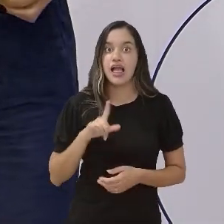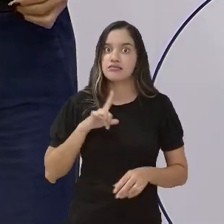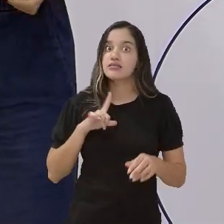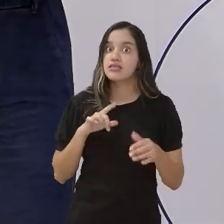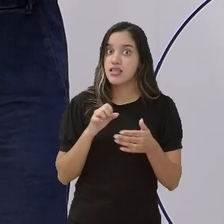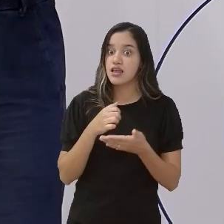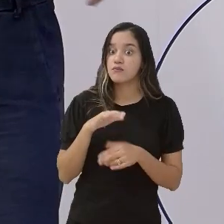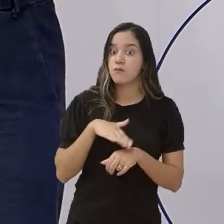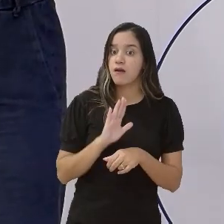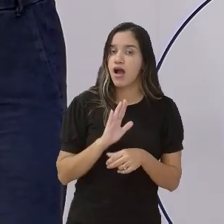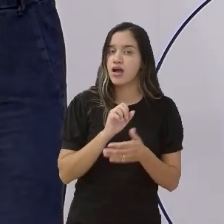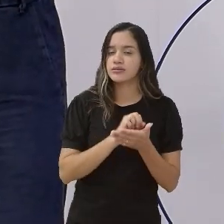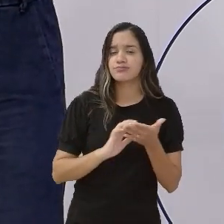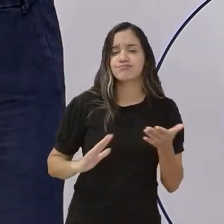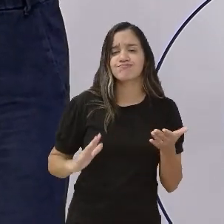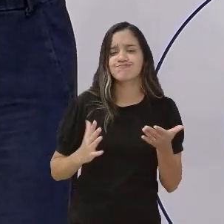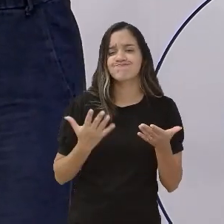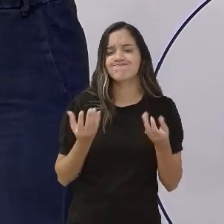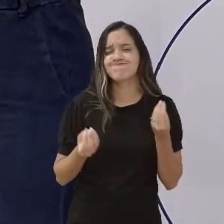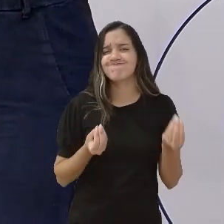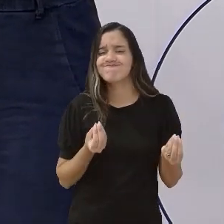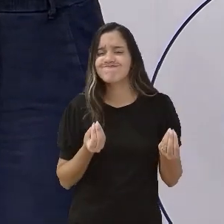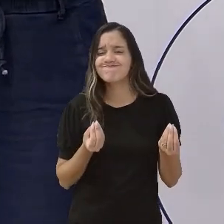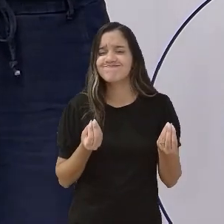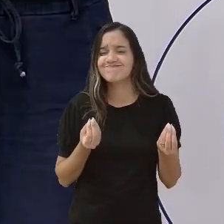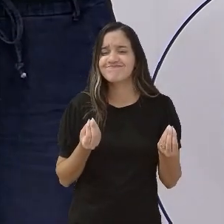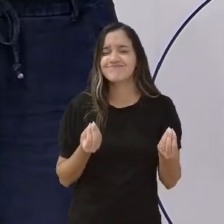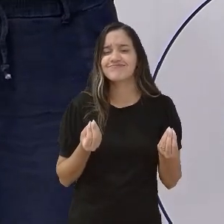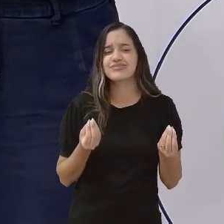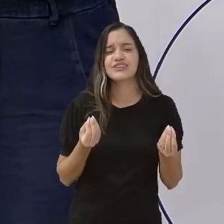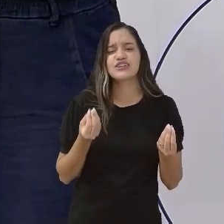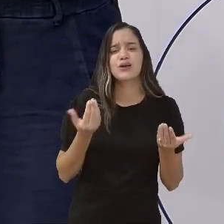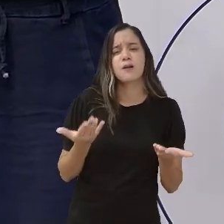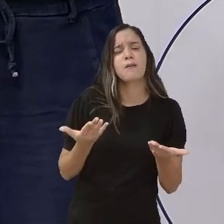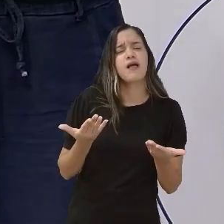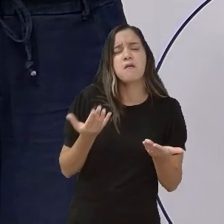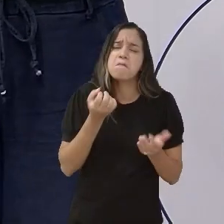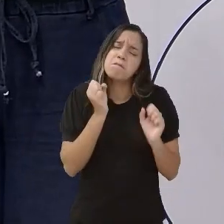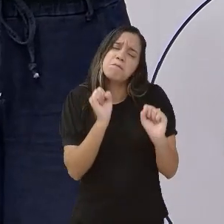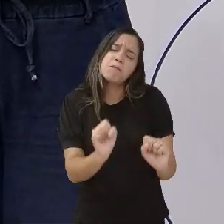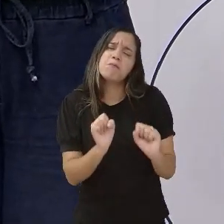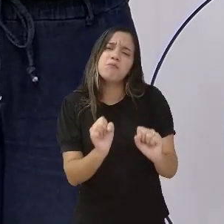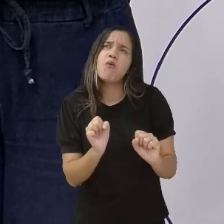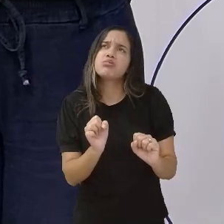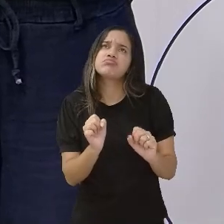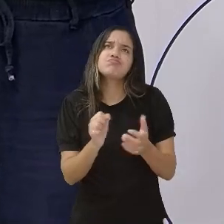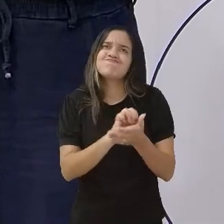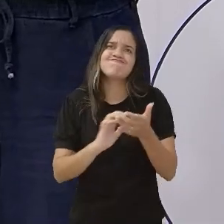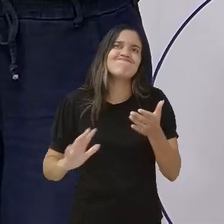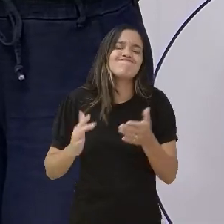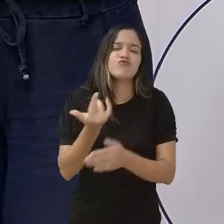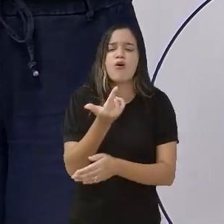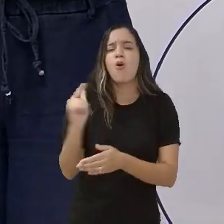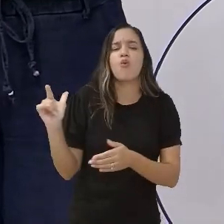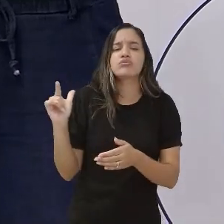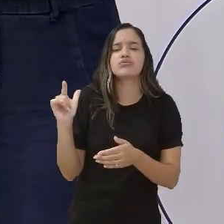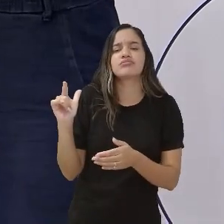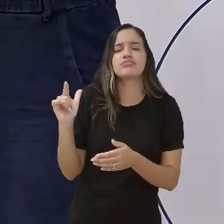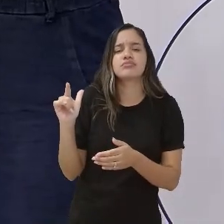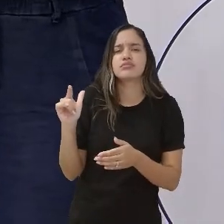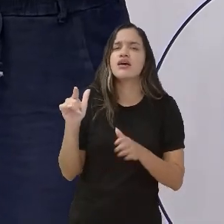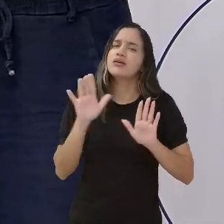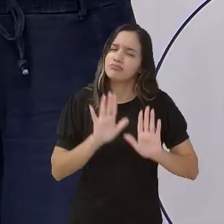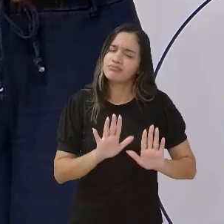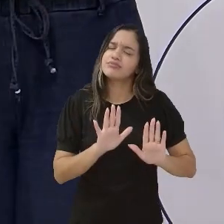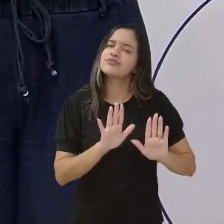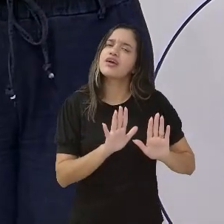mais atividades? Olha, não, essas aqui, a gente pode citar várias outras, mas A gente vai ficando com a